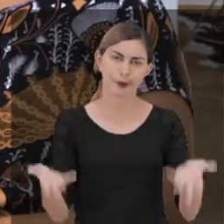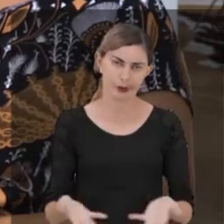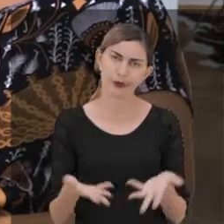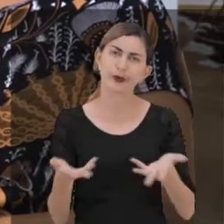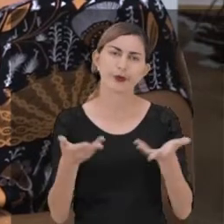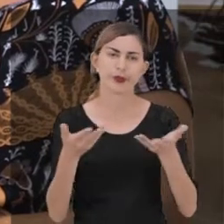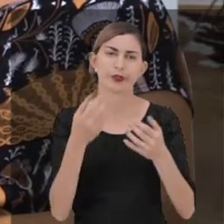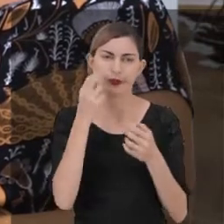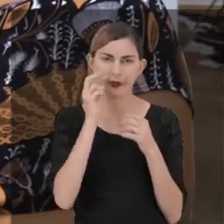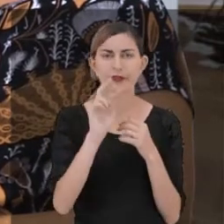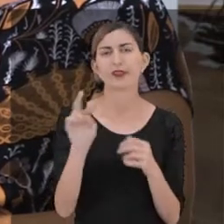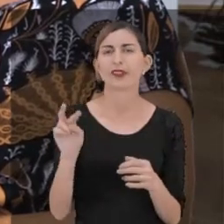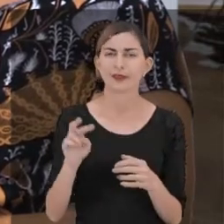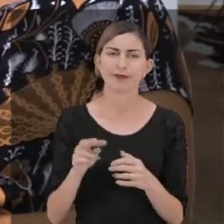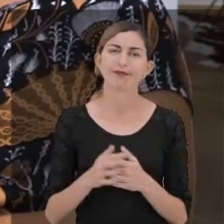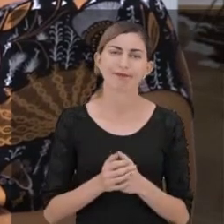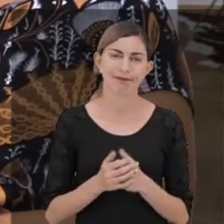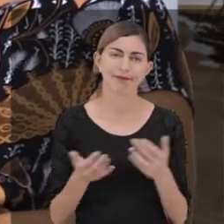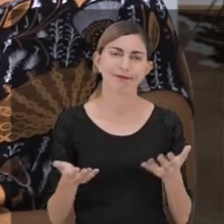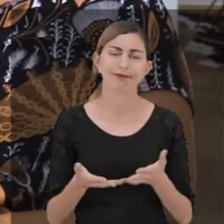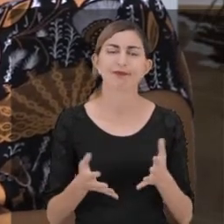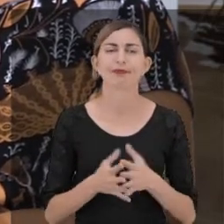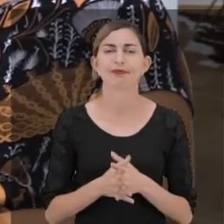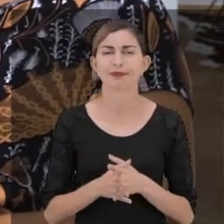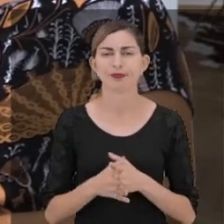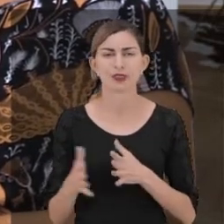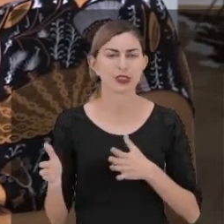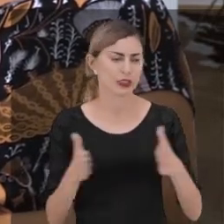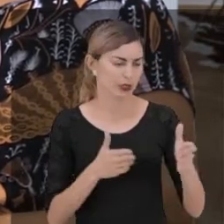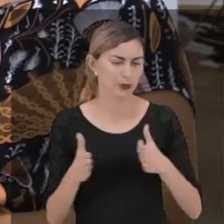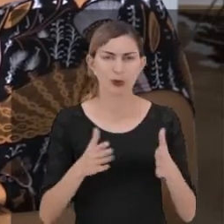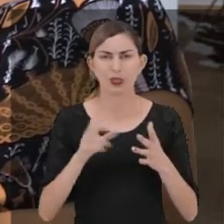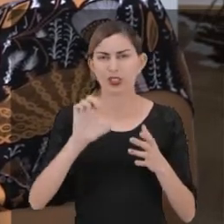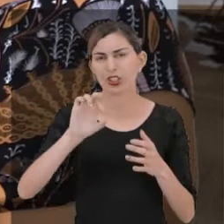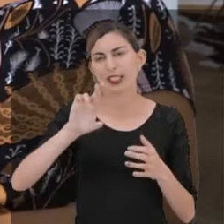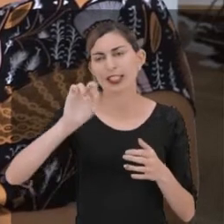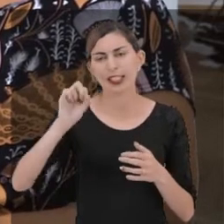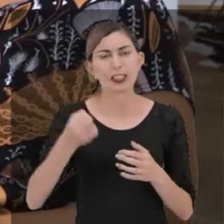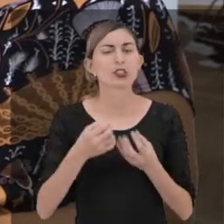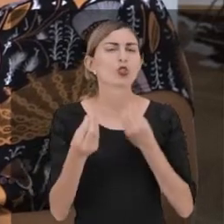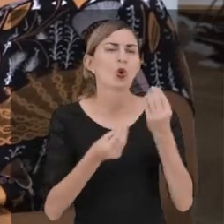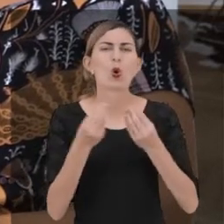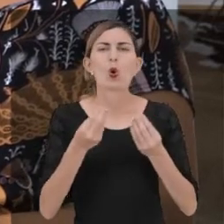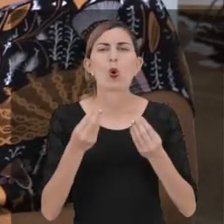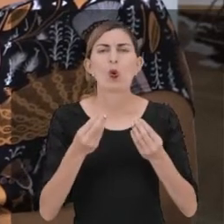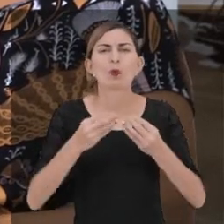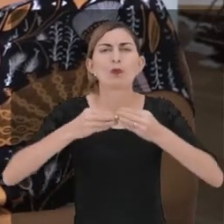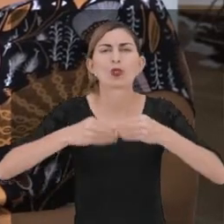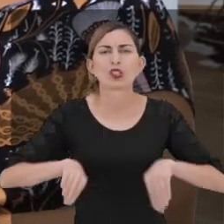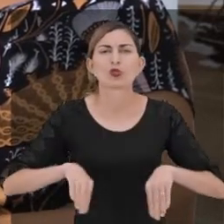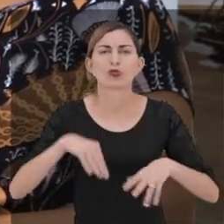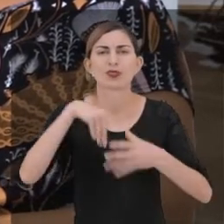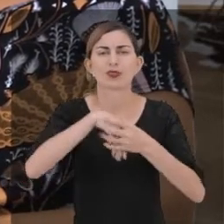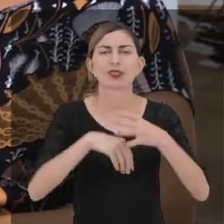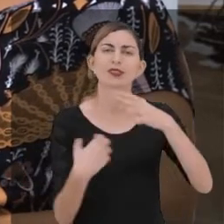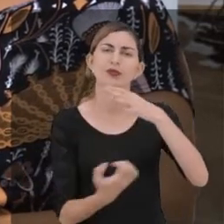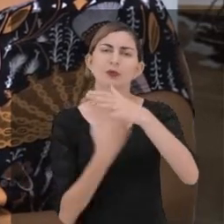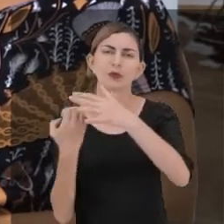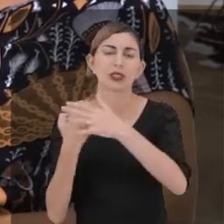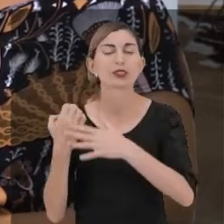econômico que a gente passa pelo país hoje. E nesse momento de crise, como isso pode interferir diante das empresas?